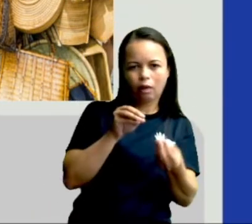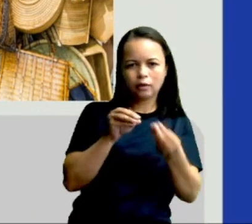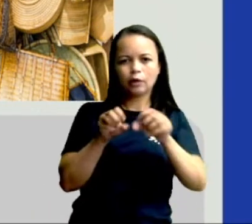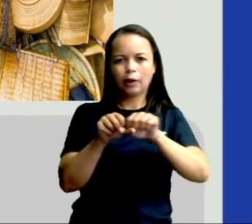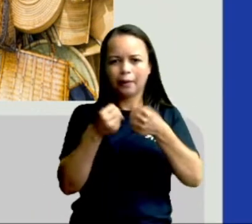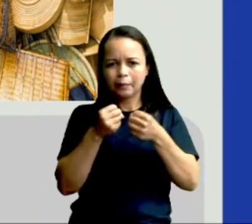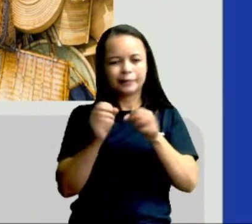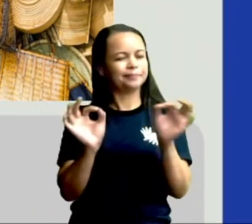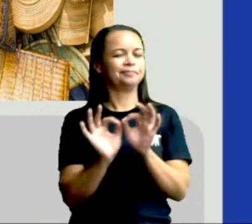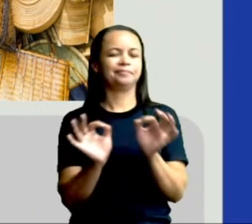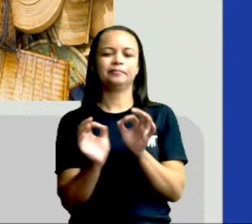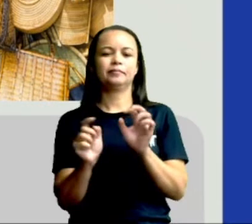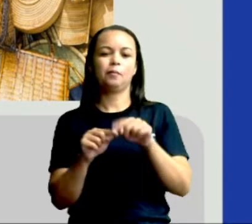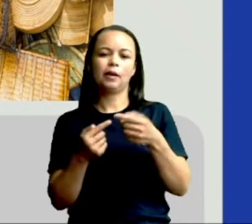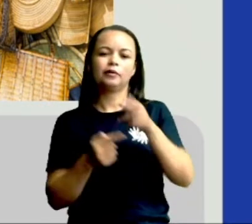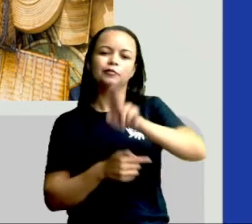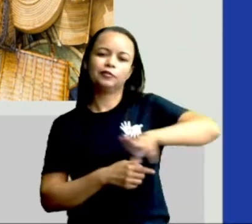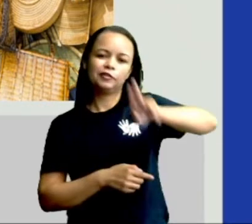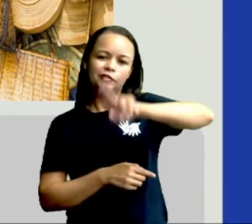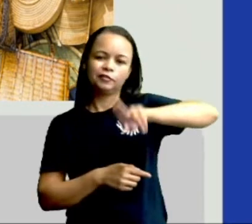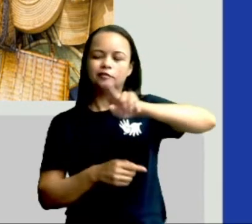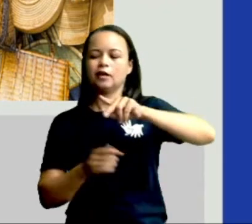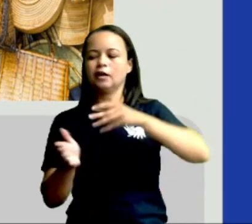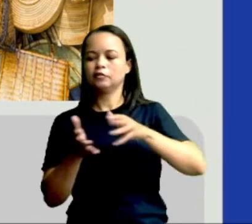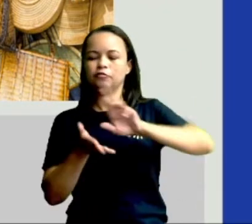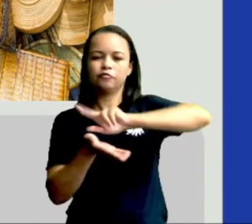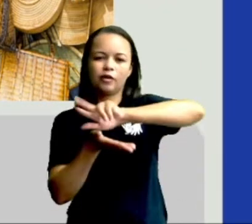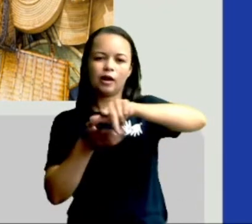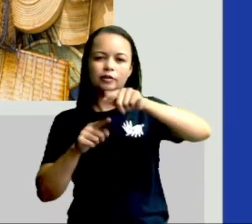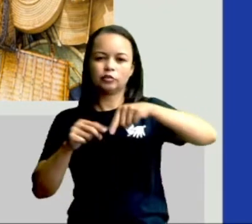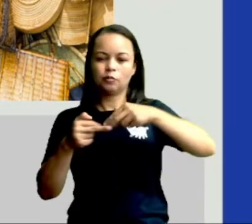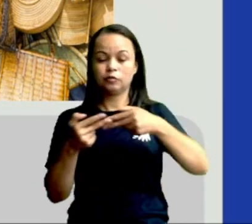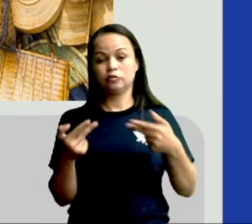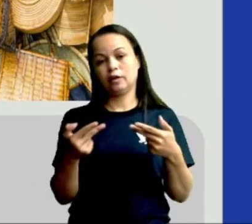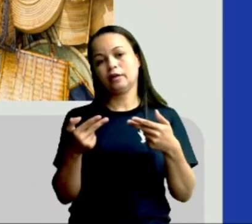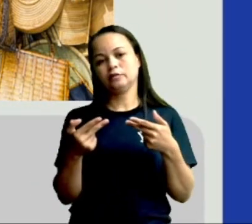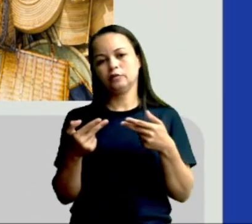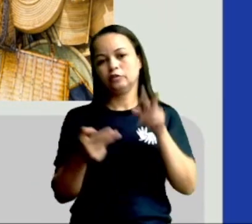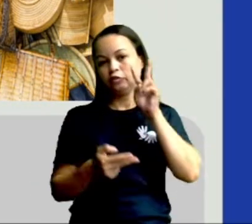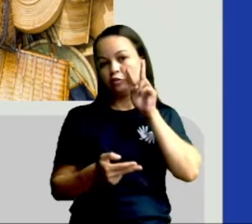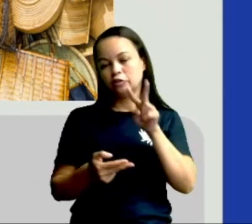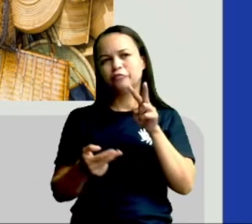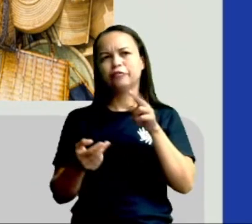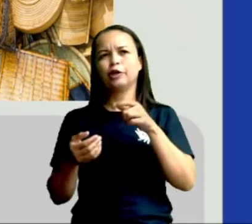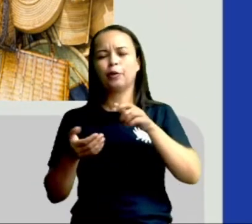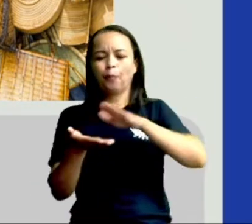E aí ele é utilizado para fazer vários objetos, vários produtos. A gente viu